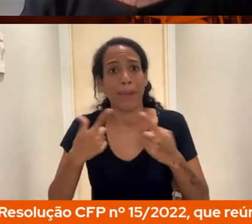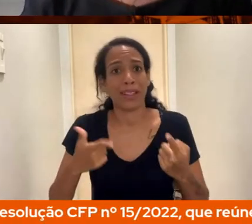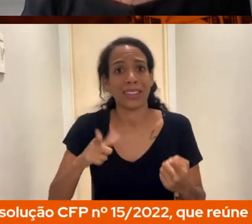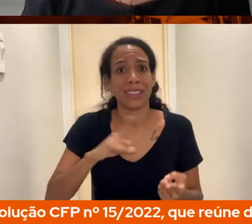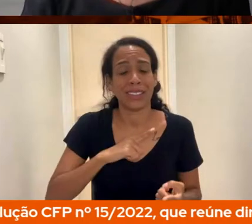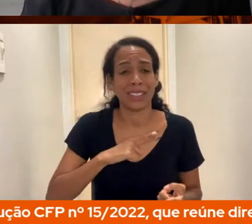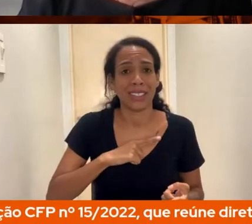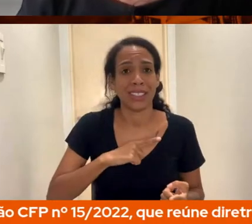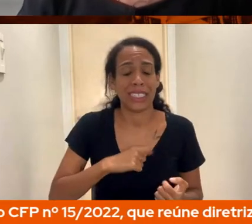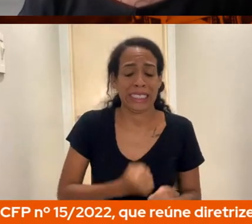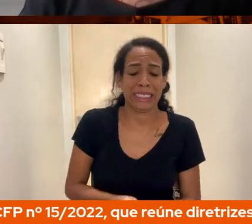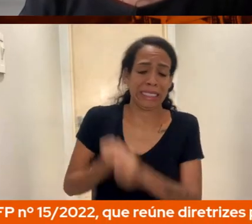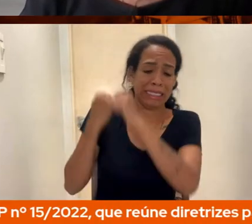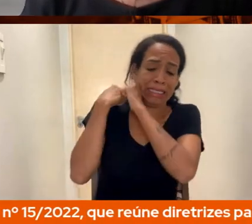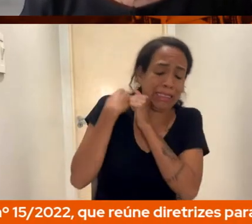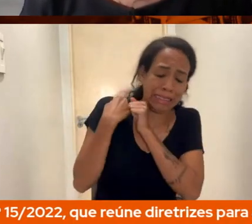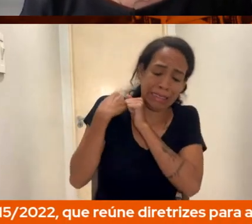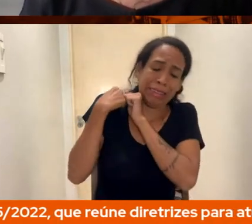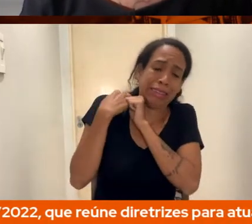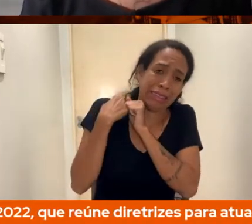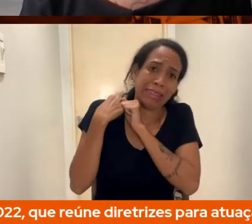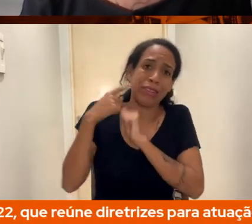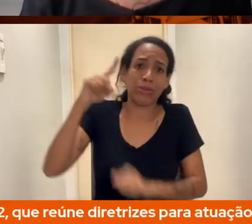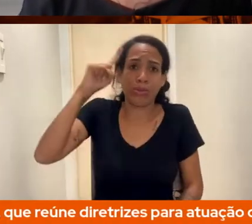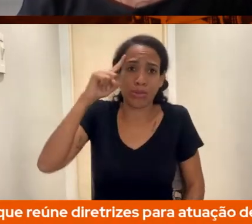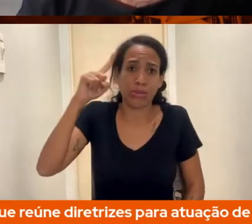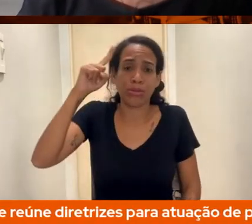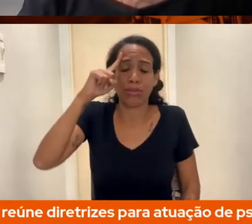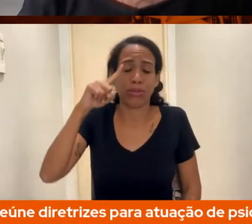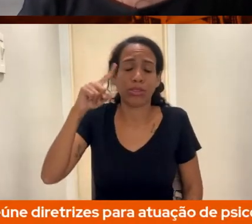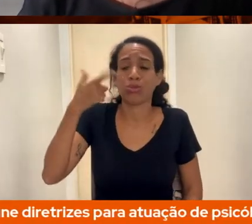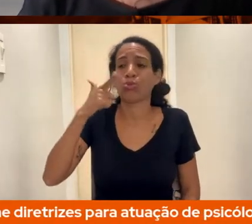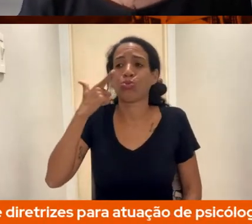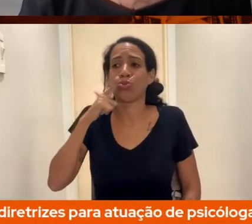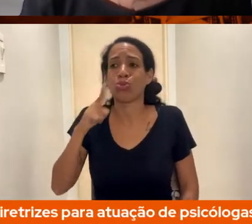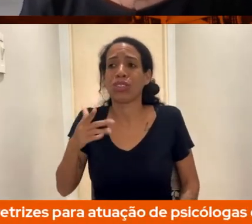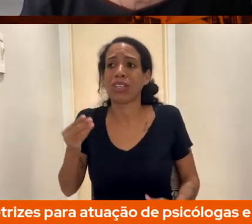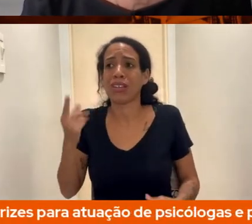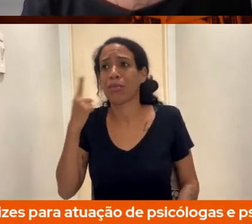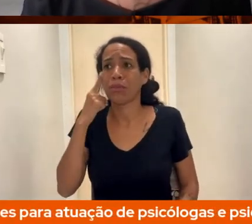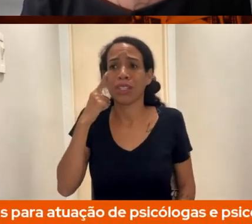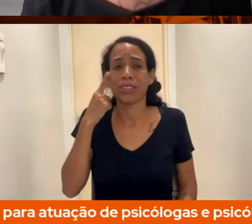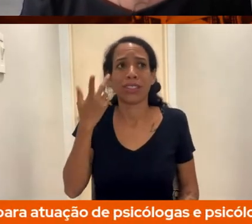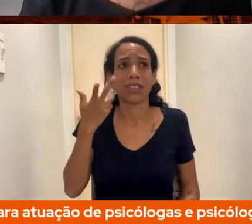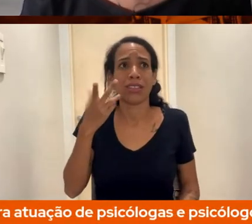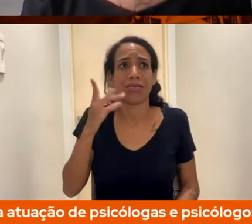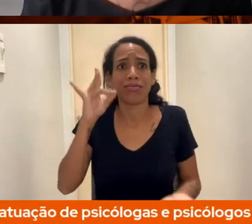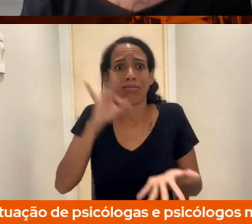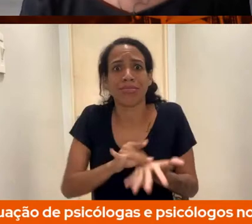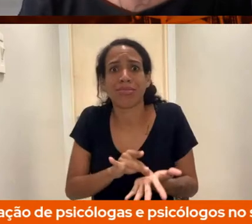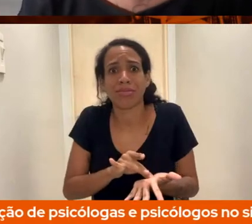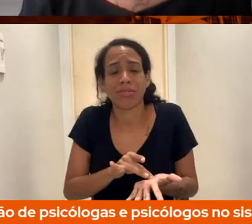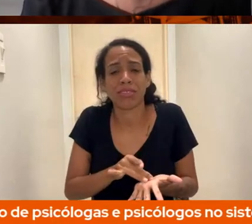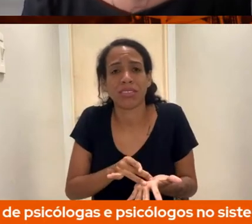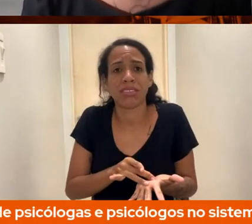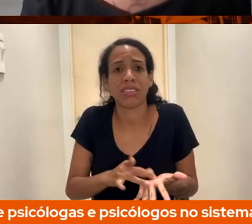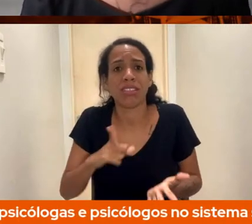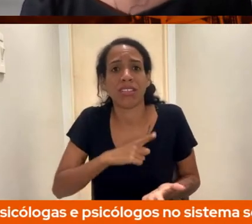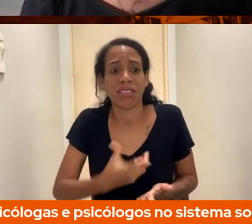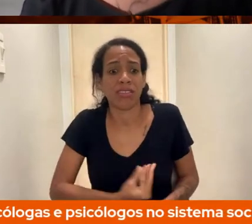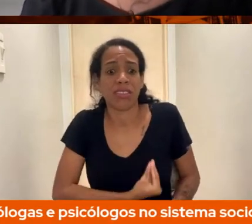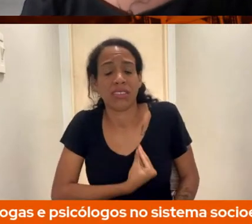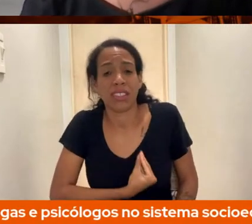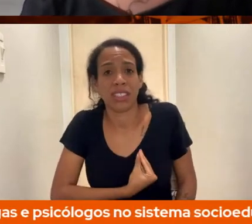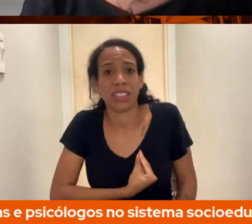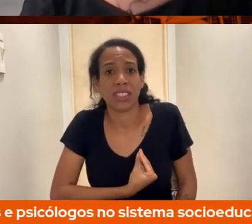nosso cotidiano que a gente não consegue pensar numa realidade sem que ela exista, né?